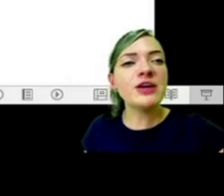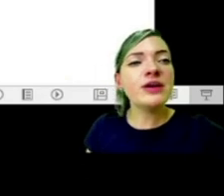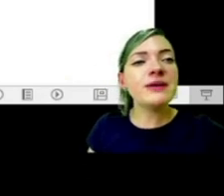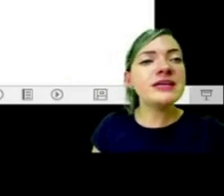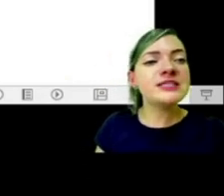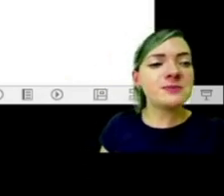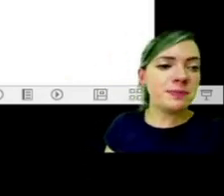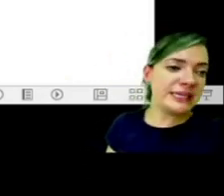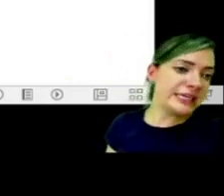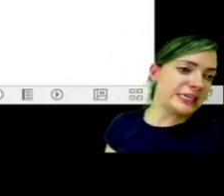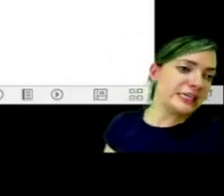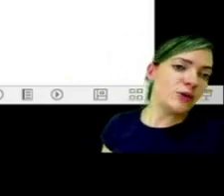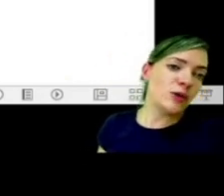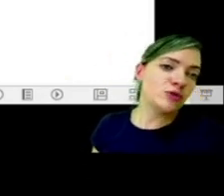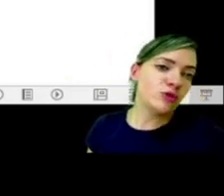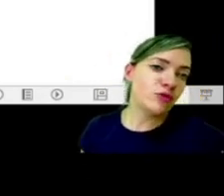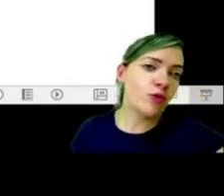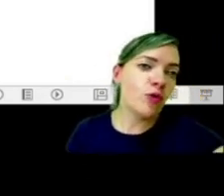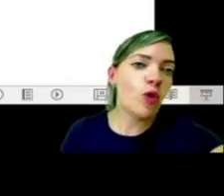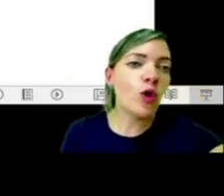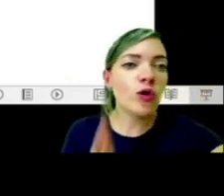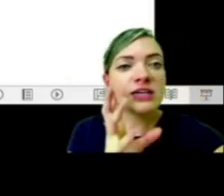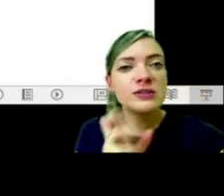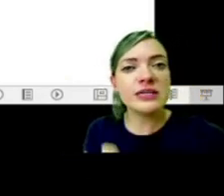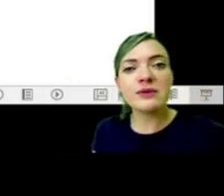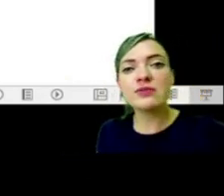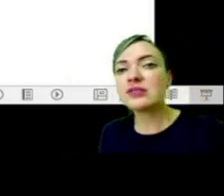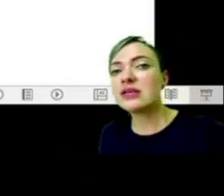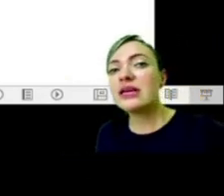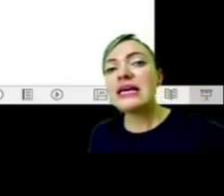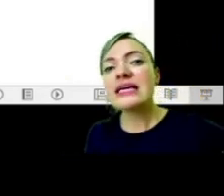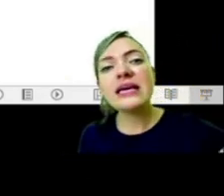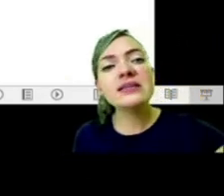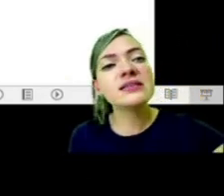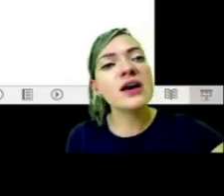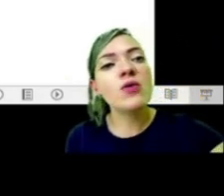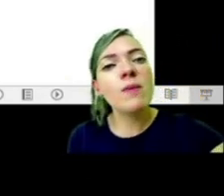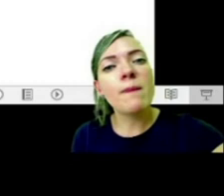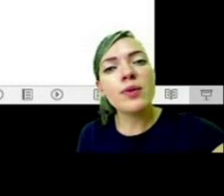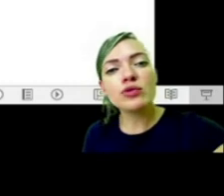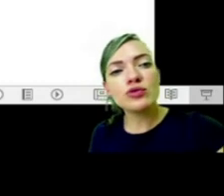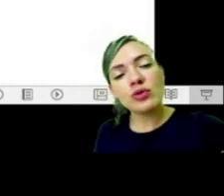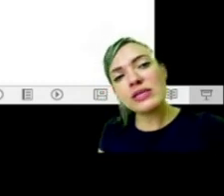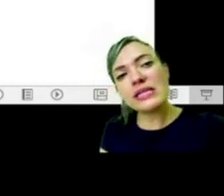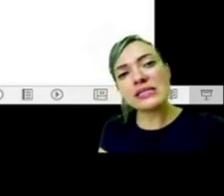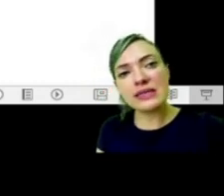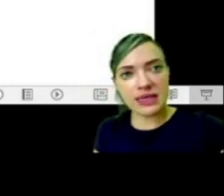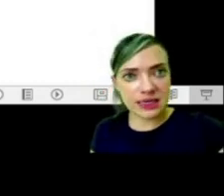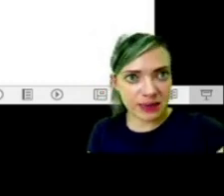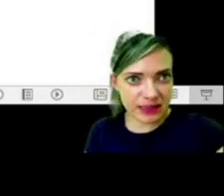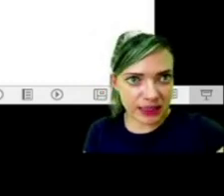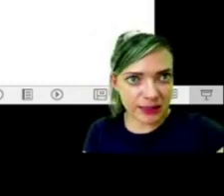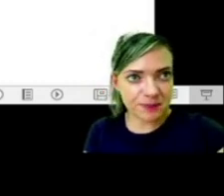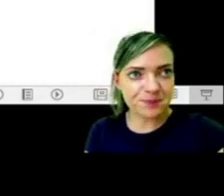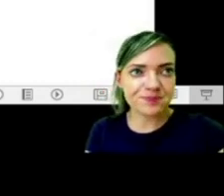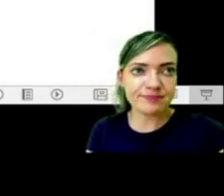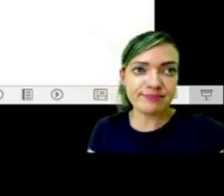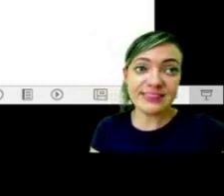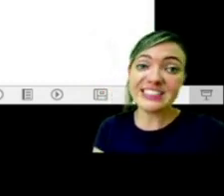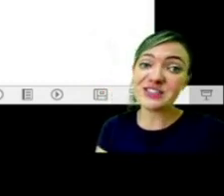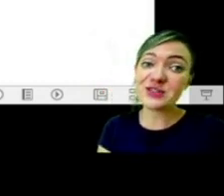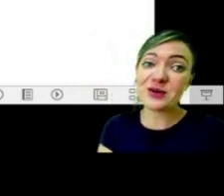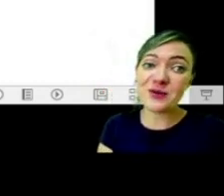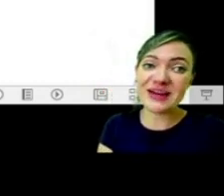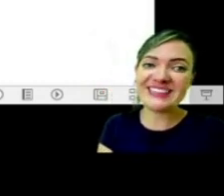vem comigo e me explica enquanto eu vou colocando aqui para você. Quem são produtores dessa teia alimentar?